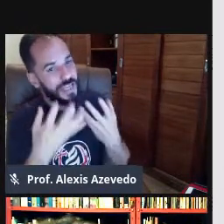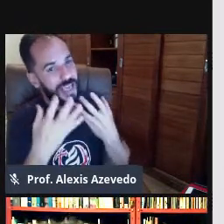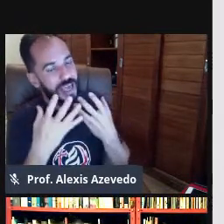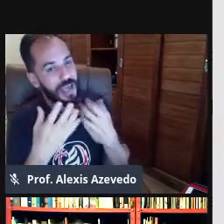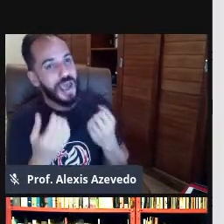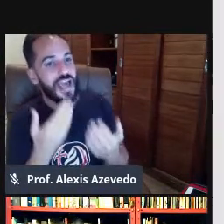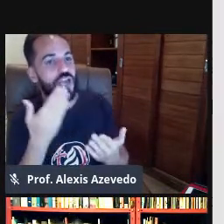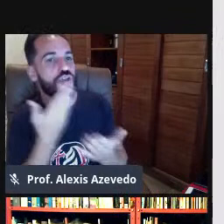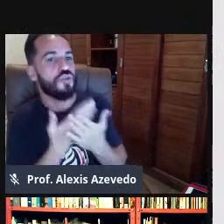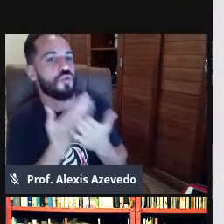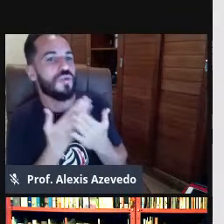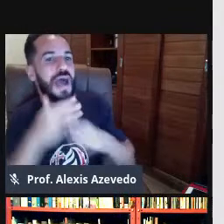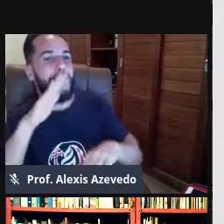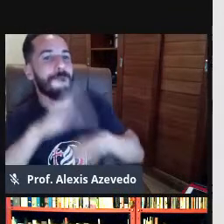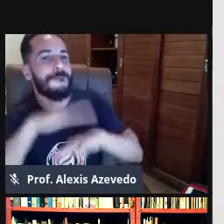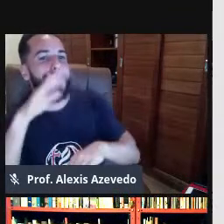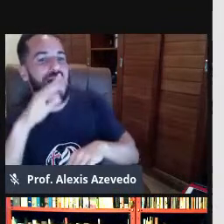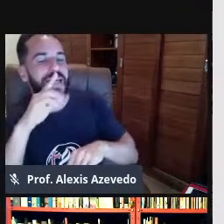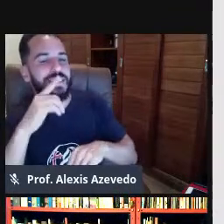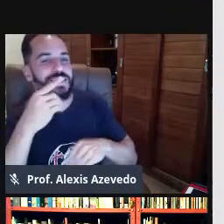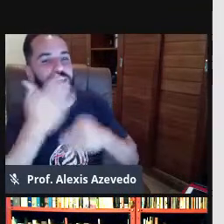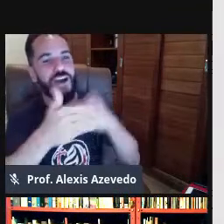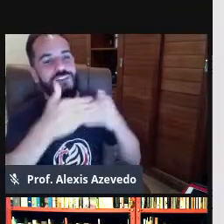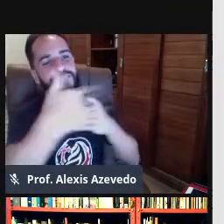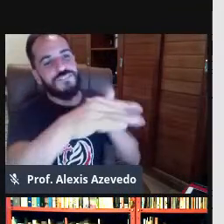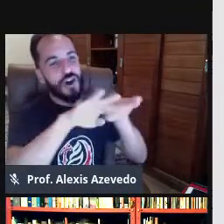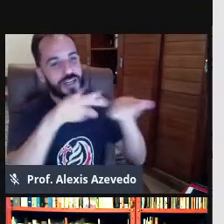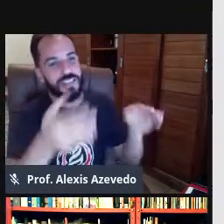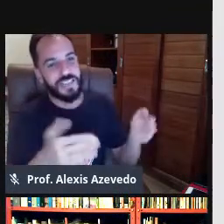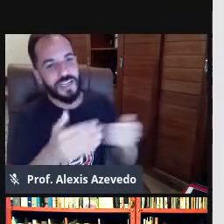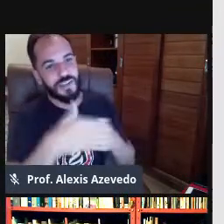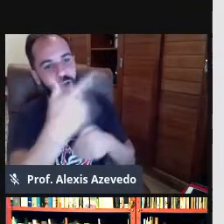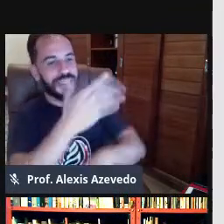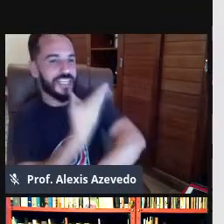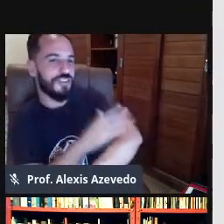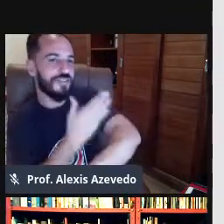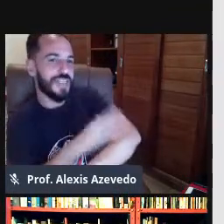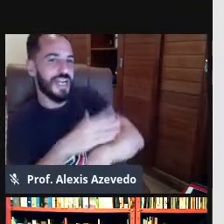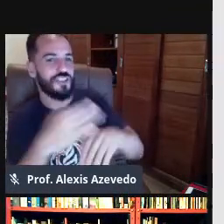complementares, também posso falar com vocês sobre elas depois. Né?